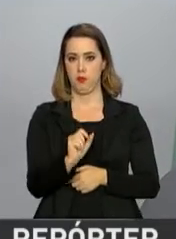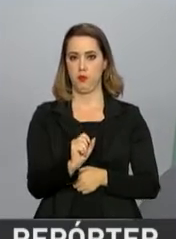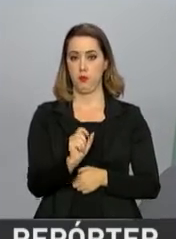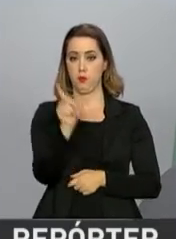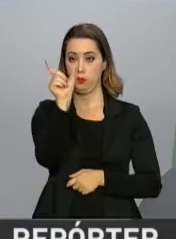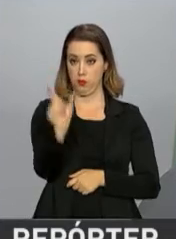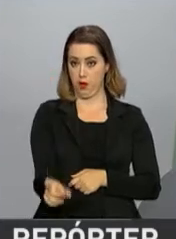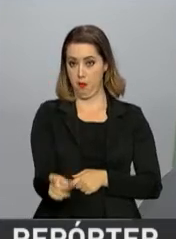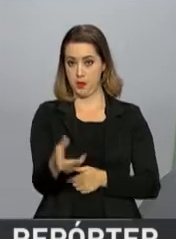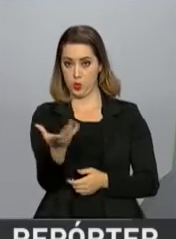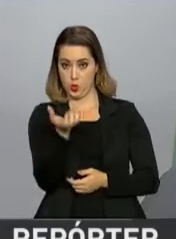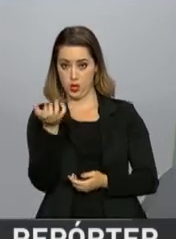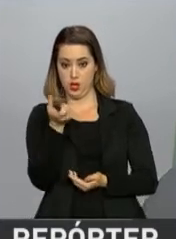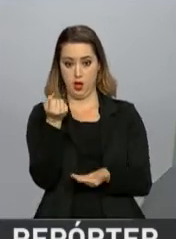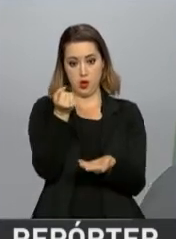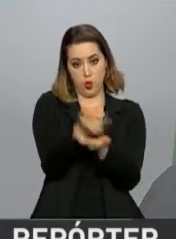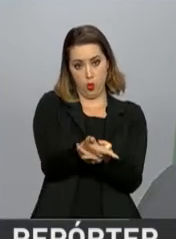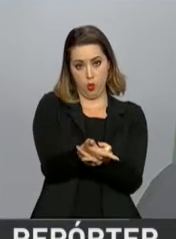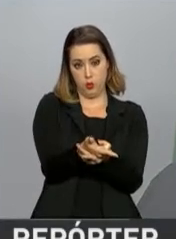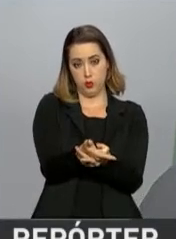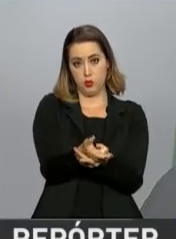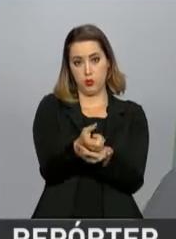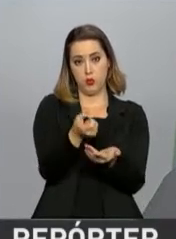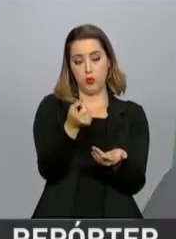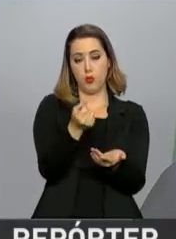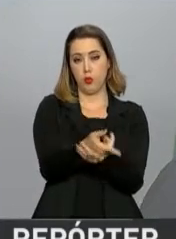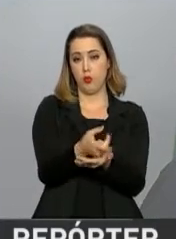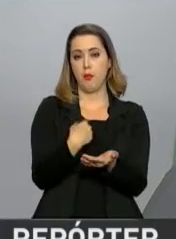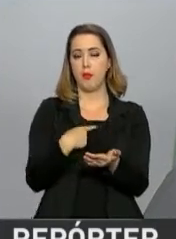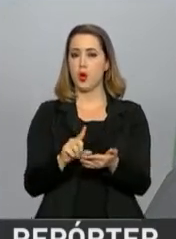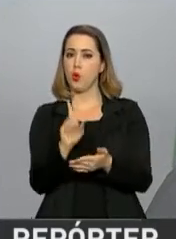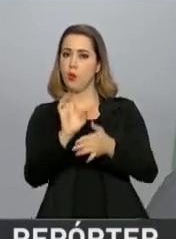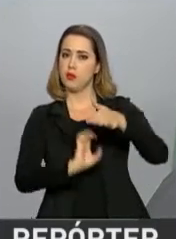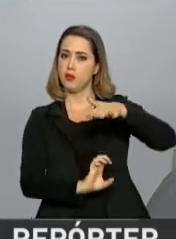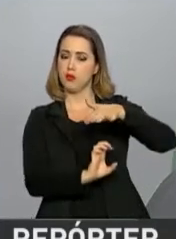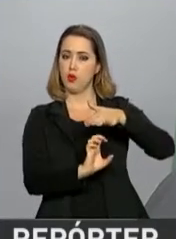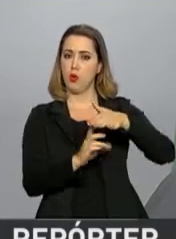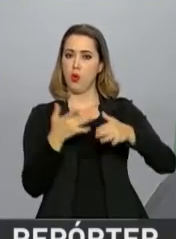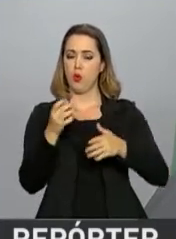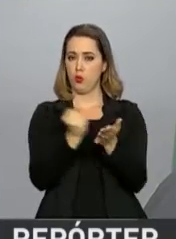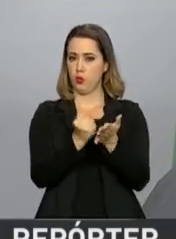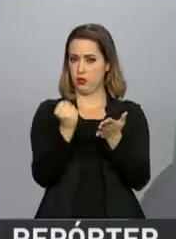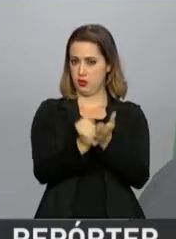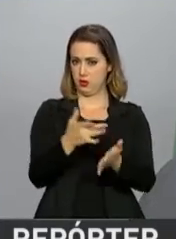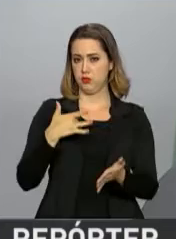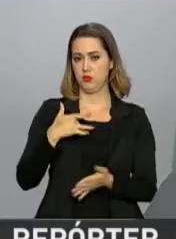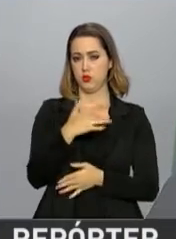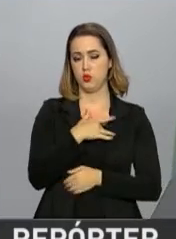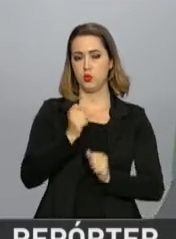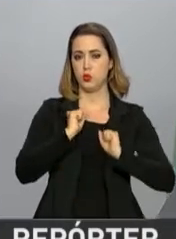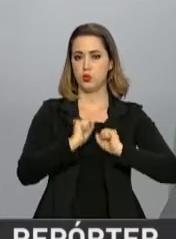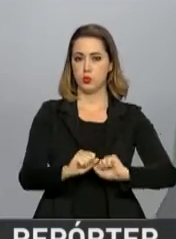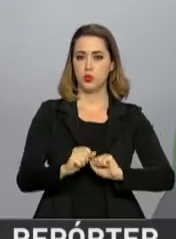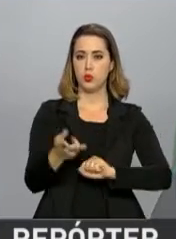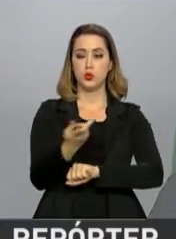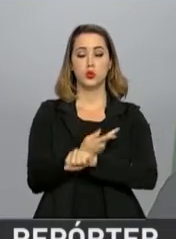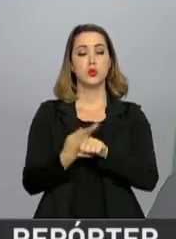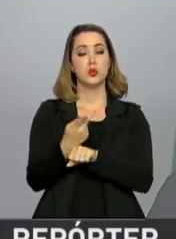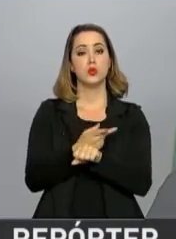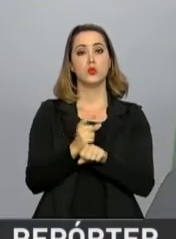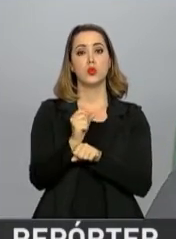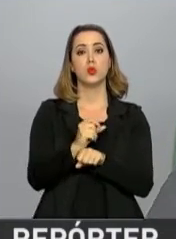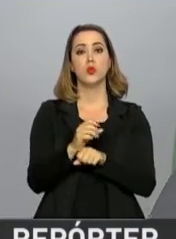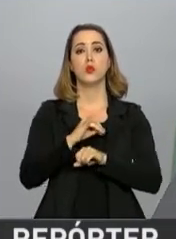o consumidor ele quer adquirir um plano de saúde ele pode buscar sites especializados é os próprios sites